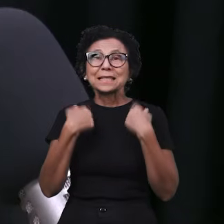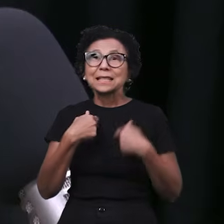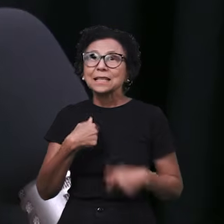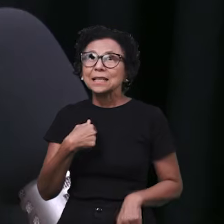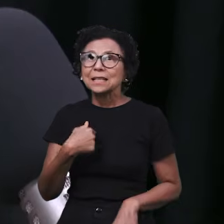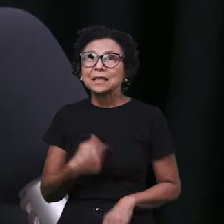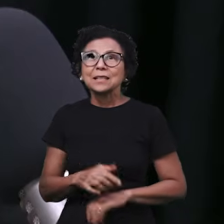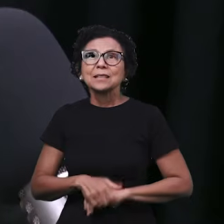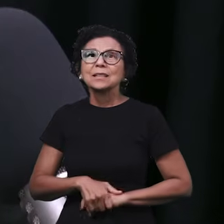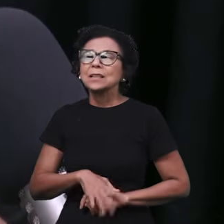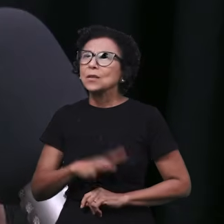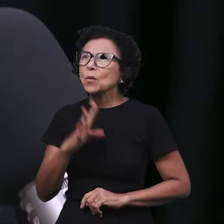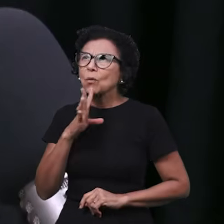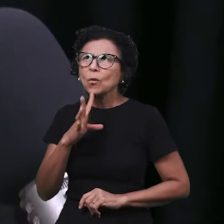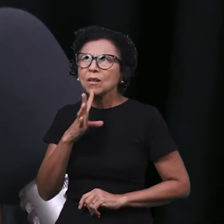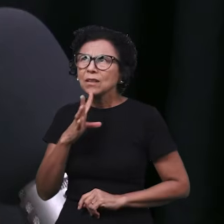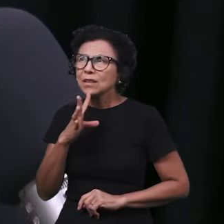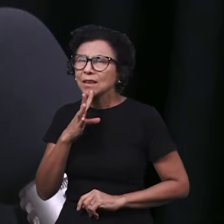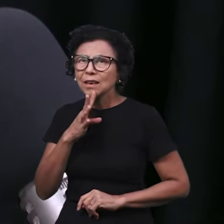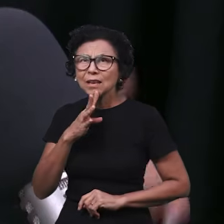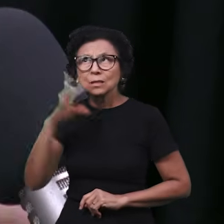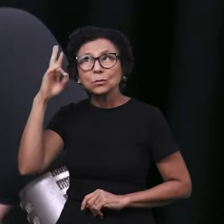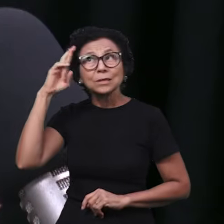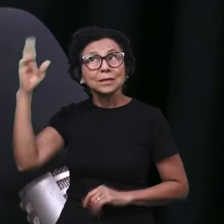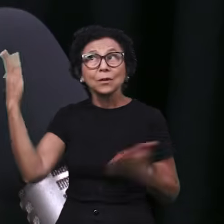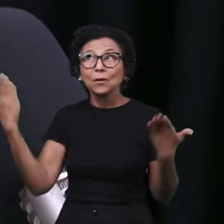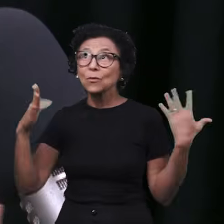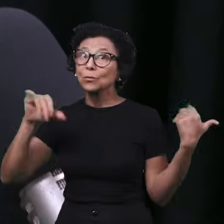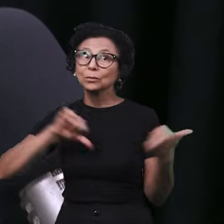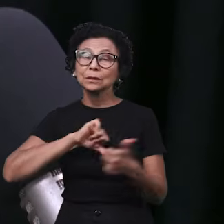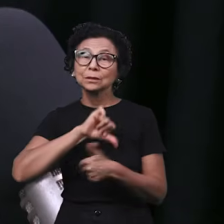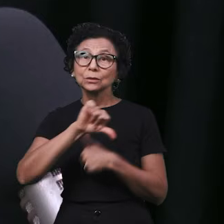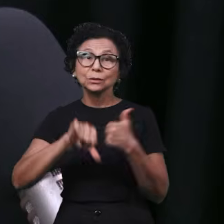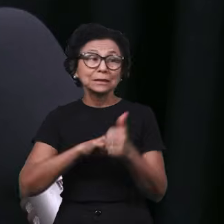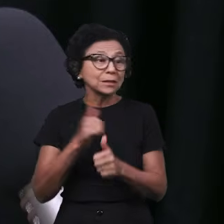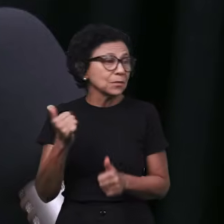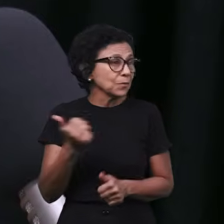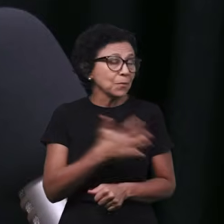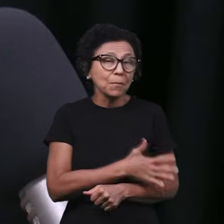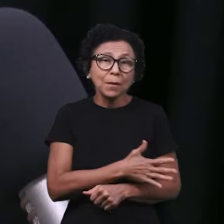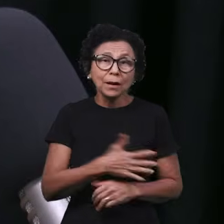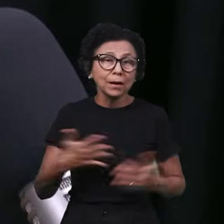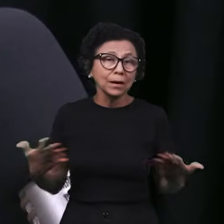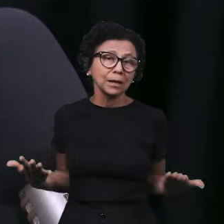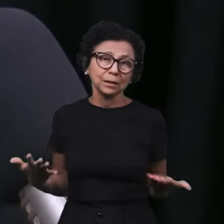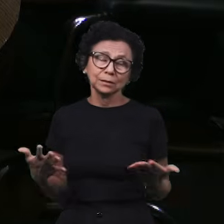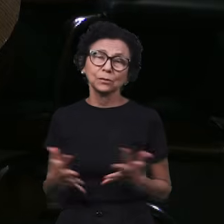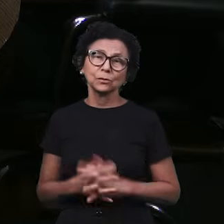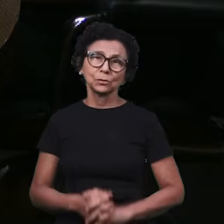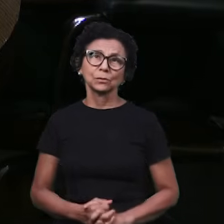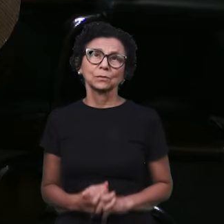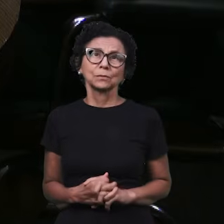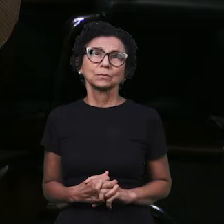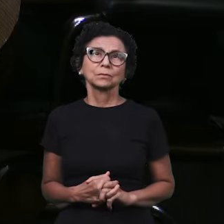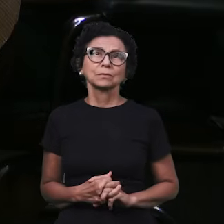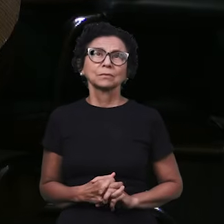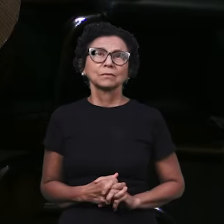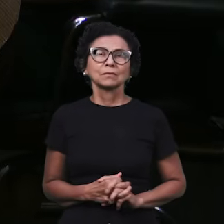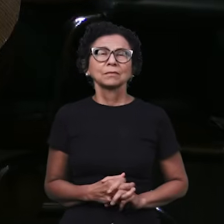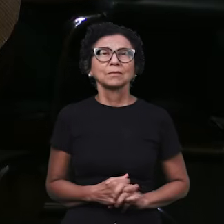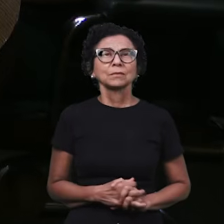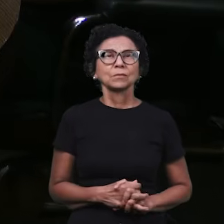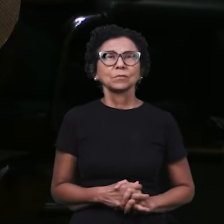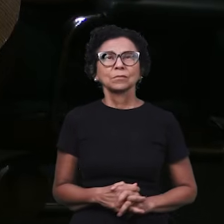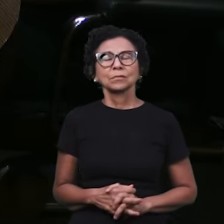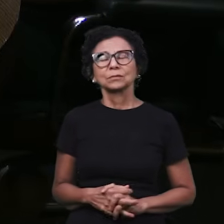do Senhor. Agora eu sou diferente. Antes eu não tinha. Exatamente. E agora eu tenho o amor do Senhor. Quando a gente vai conversar com algum surdo, tipo